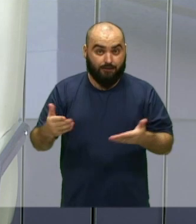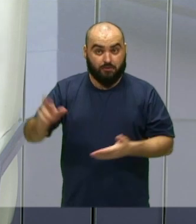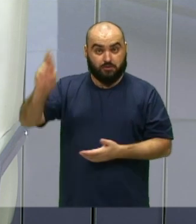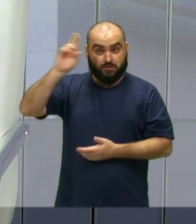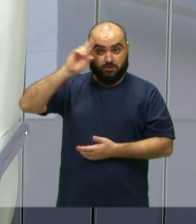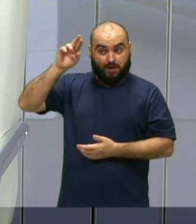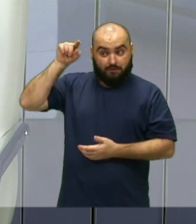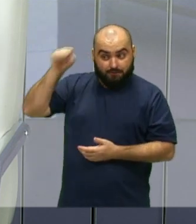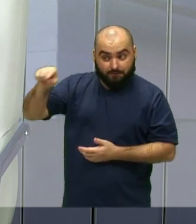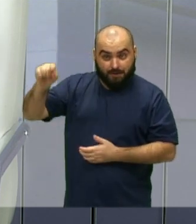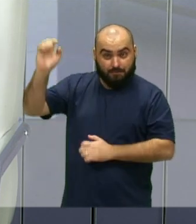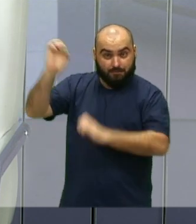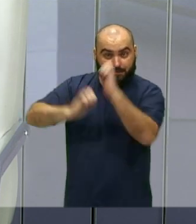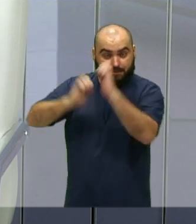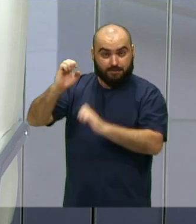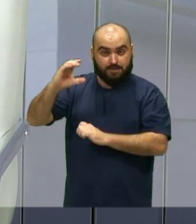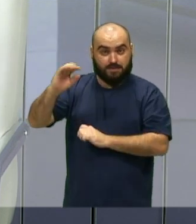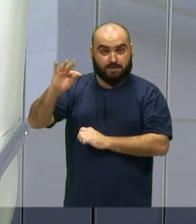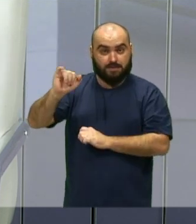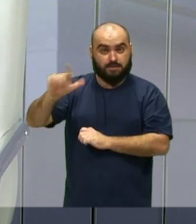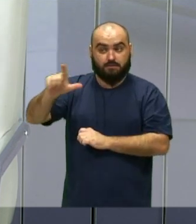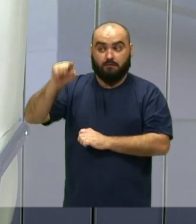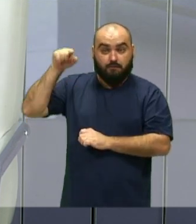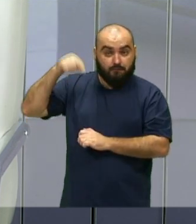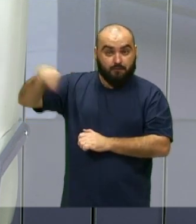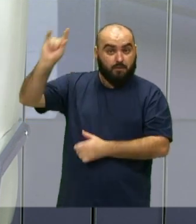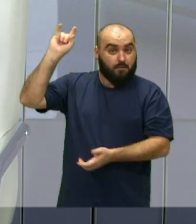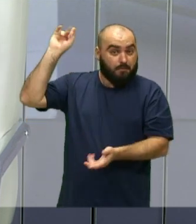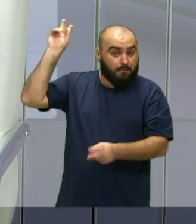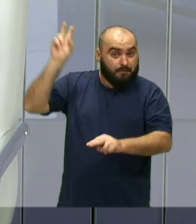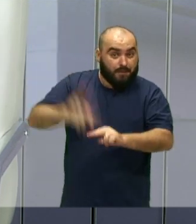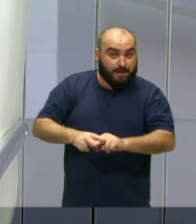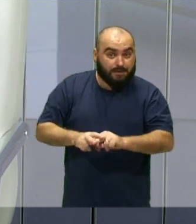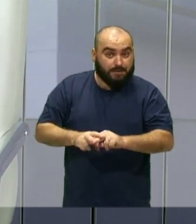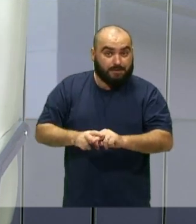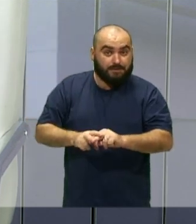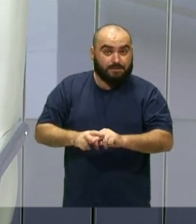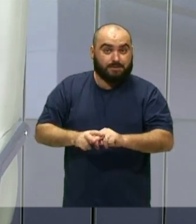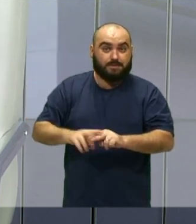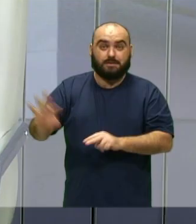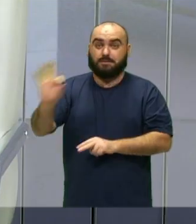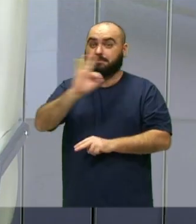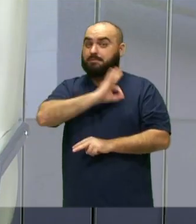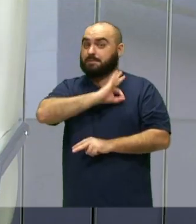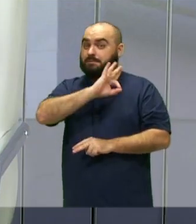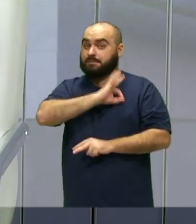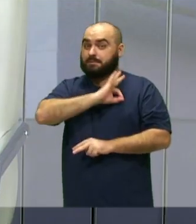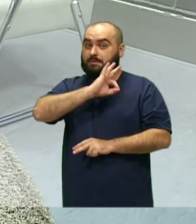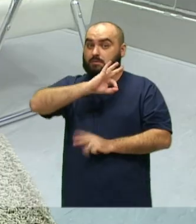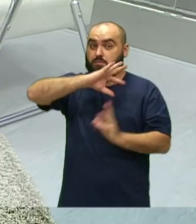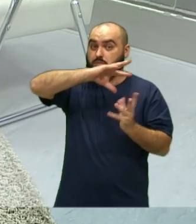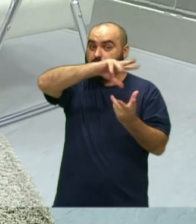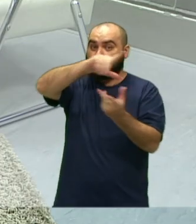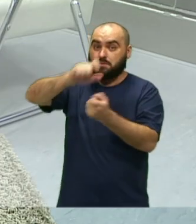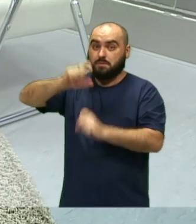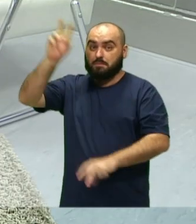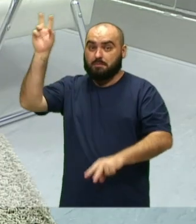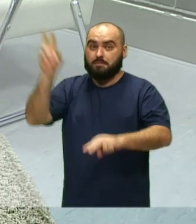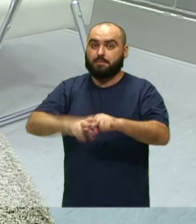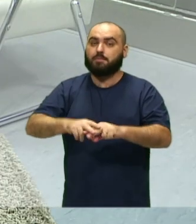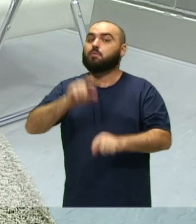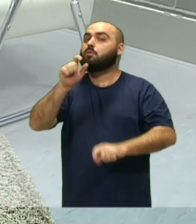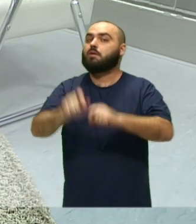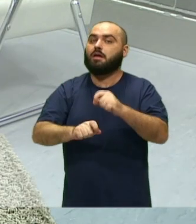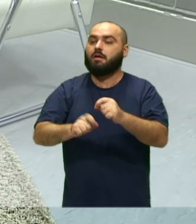empresa, Cetil, e o sócio deles foram presos numa grande operação policial internacional por tráfico